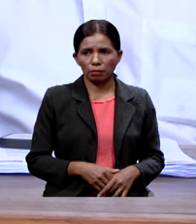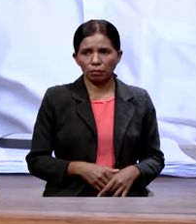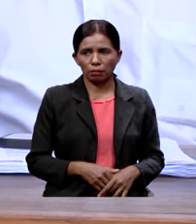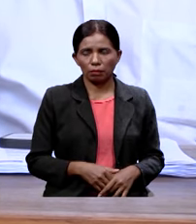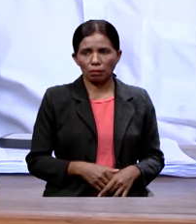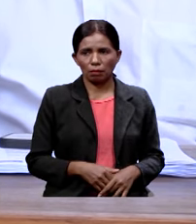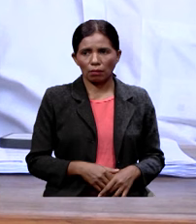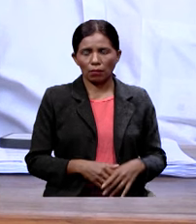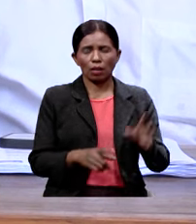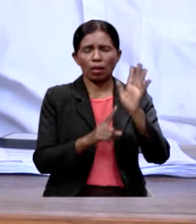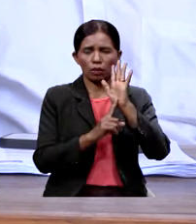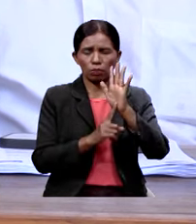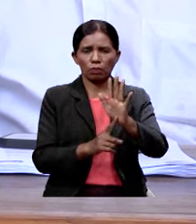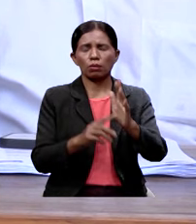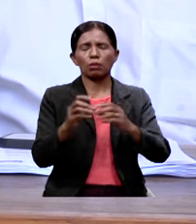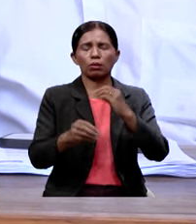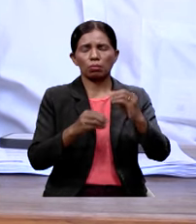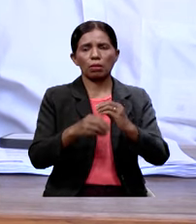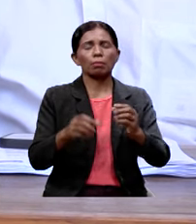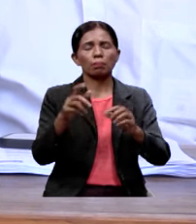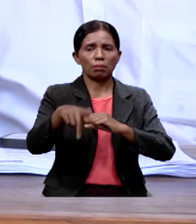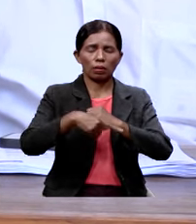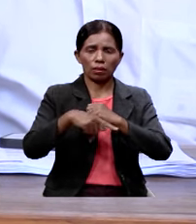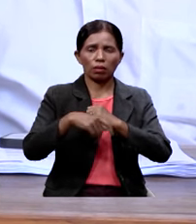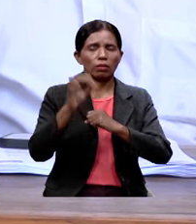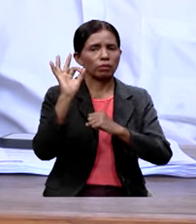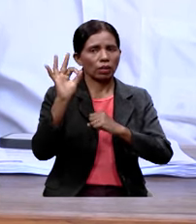2023, nebeja tudo kata Fretilin lakon.